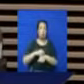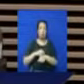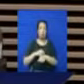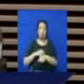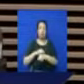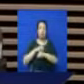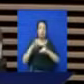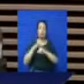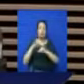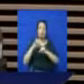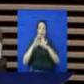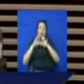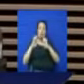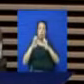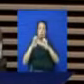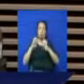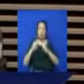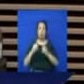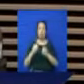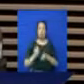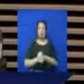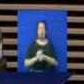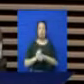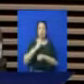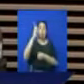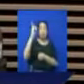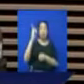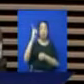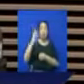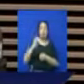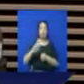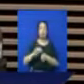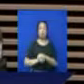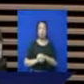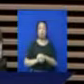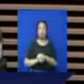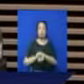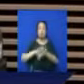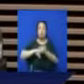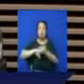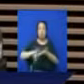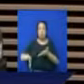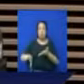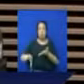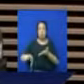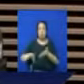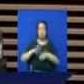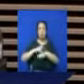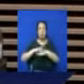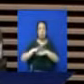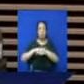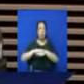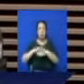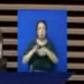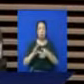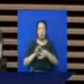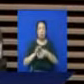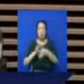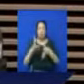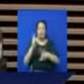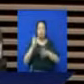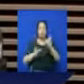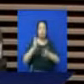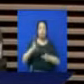perdoar pecados, para curar os enfermos, para libertar os oprimidos. Porque ela, apesar de ser uma instituição